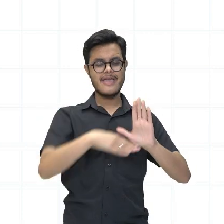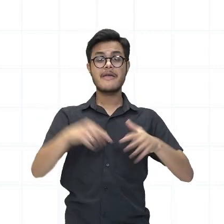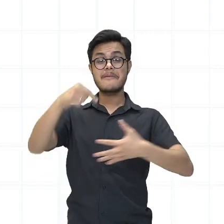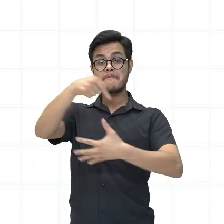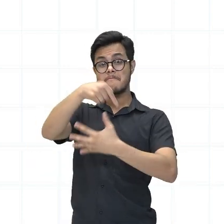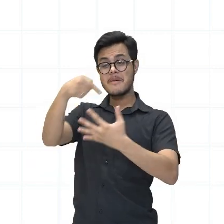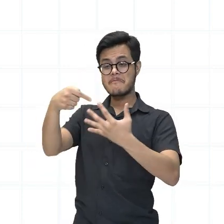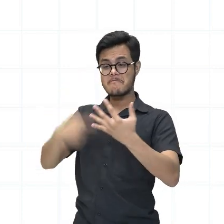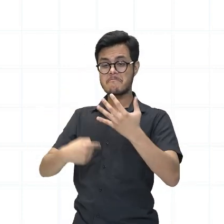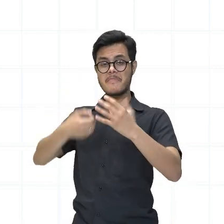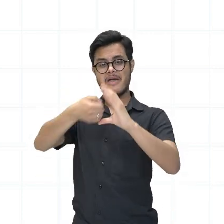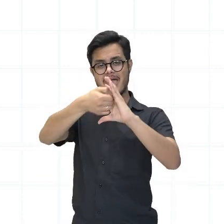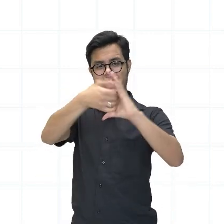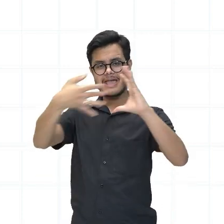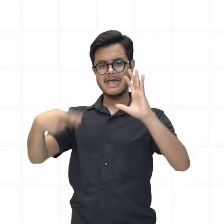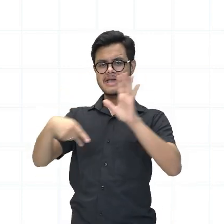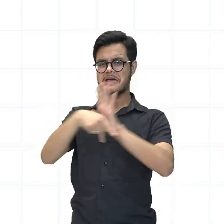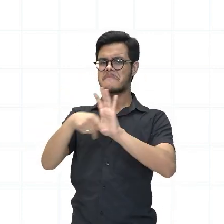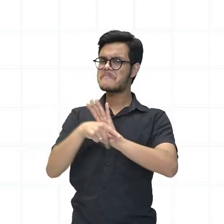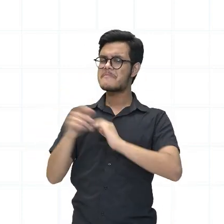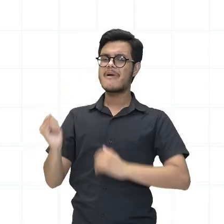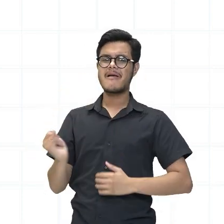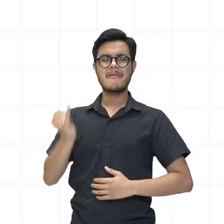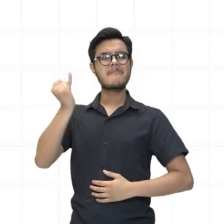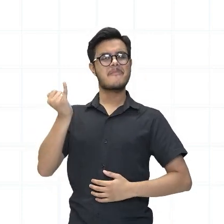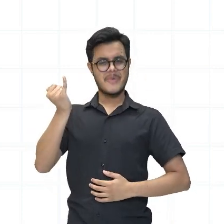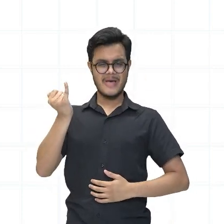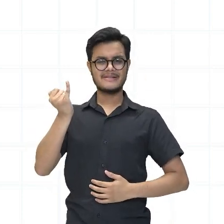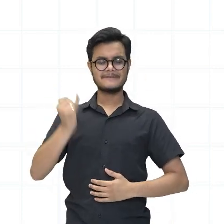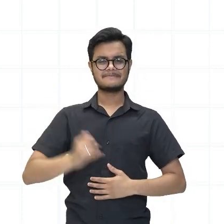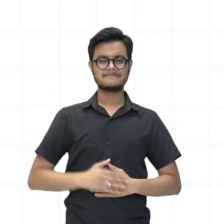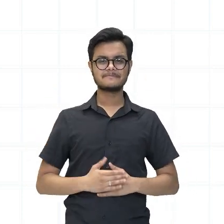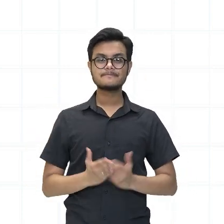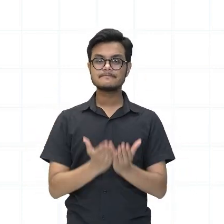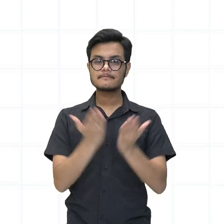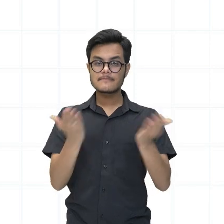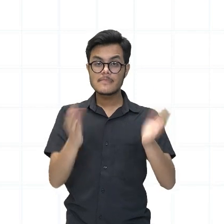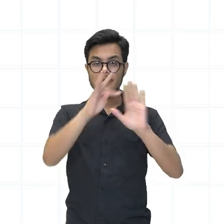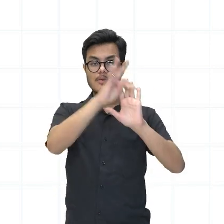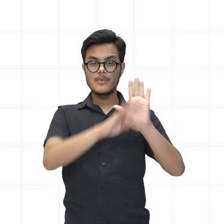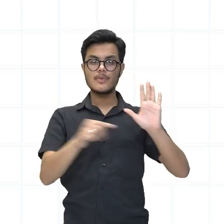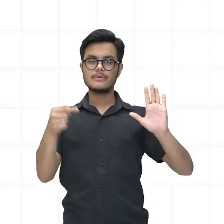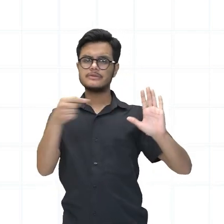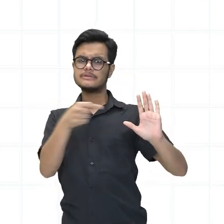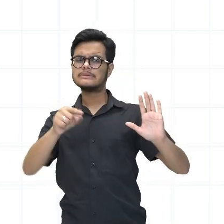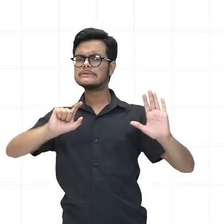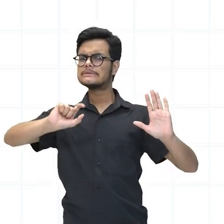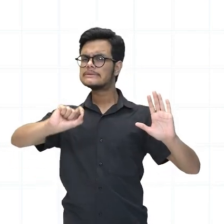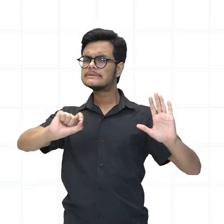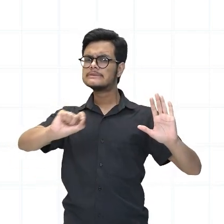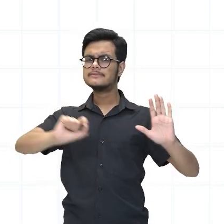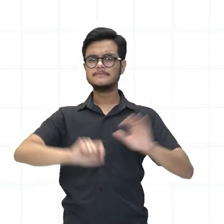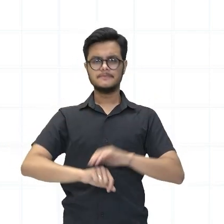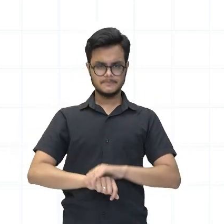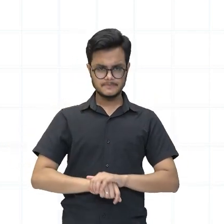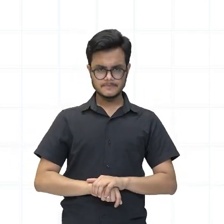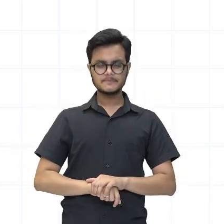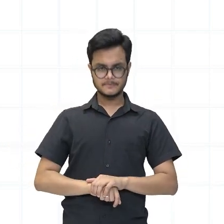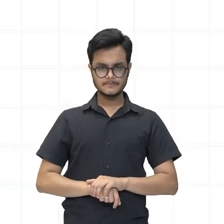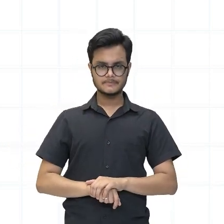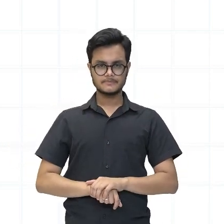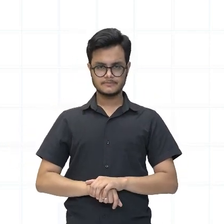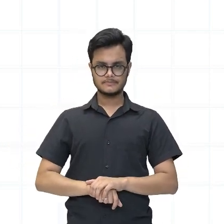marcantes nessa organização, nessa composição. Então, lembrando que os textos, certo? Eles vão